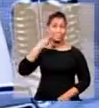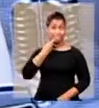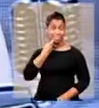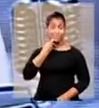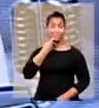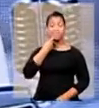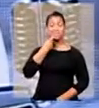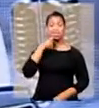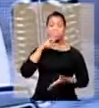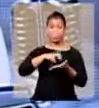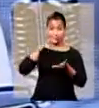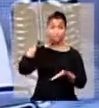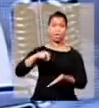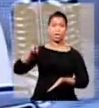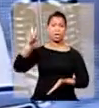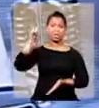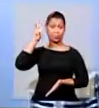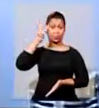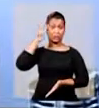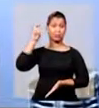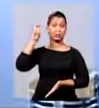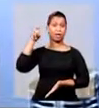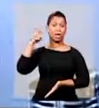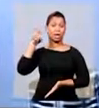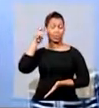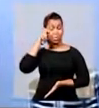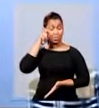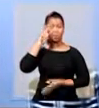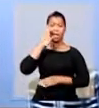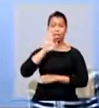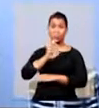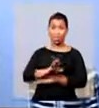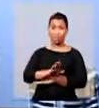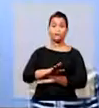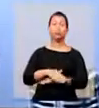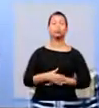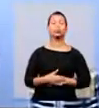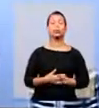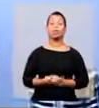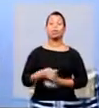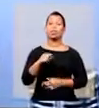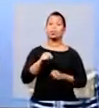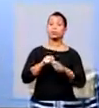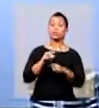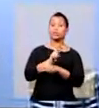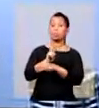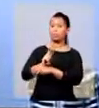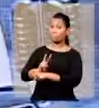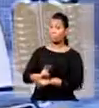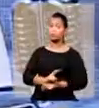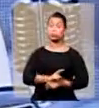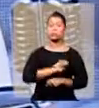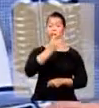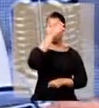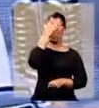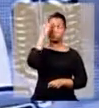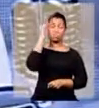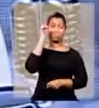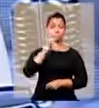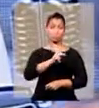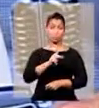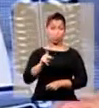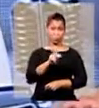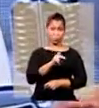sob a supervisão dessa técnica especializada. Nós observamos muito a melhoria